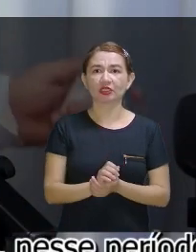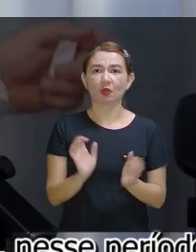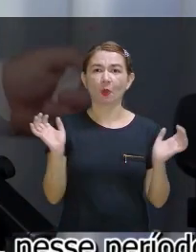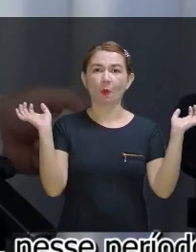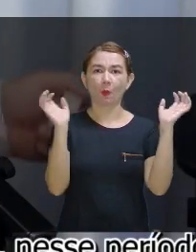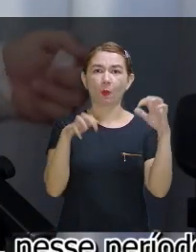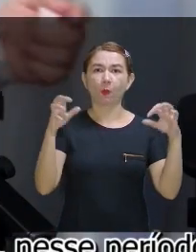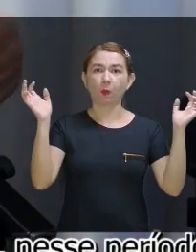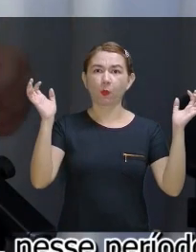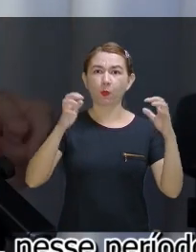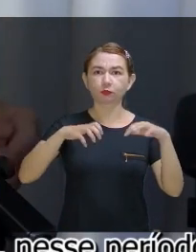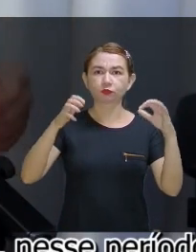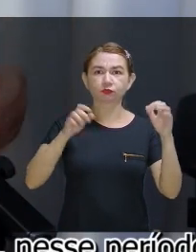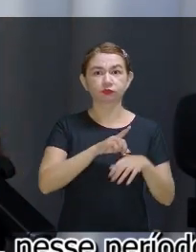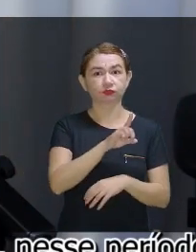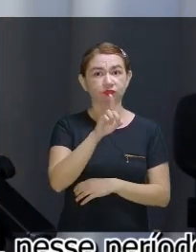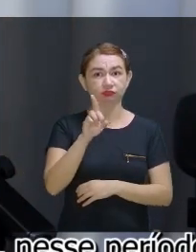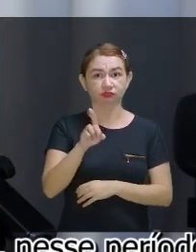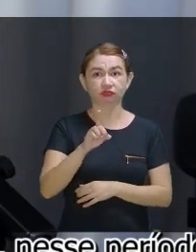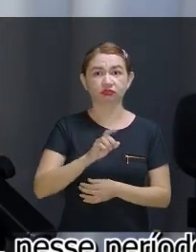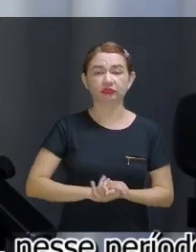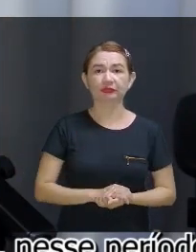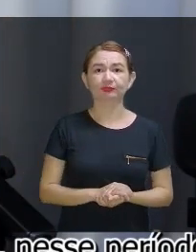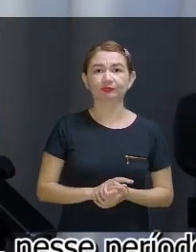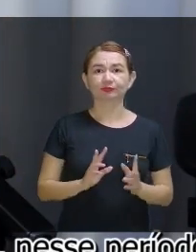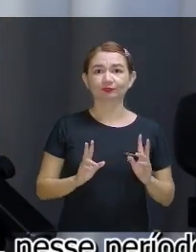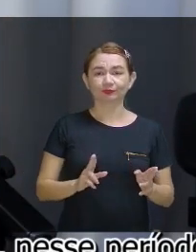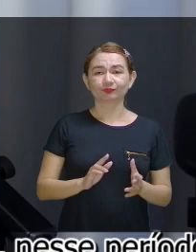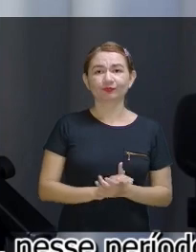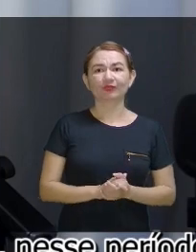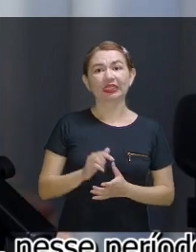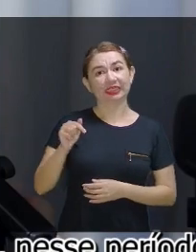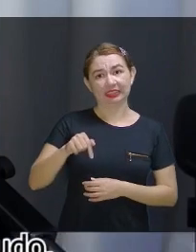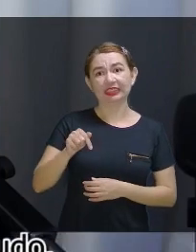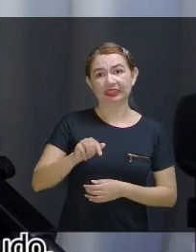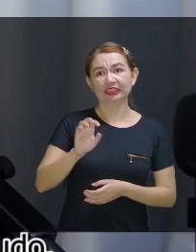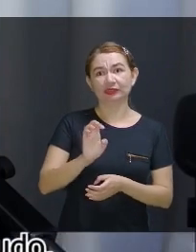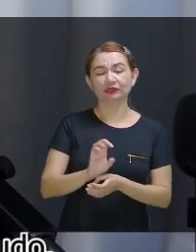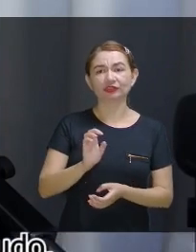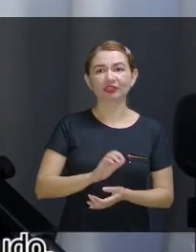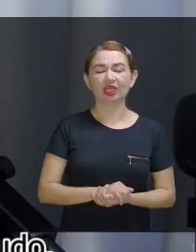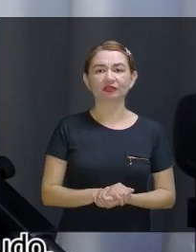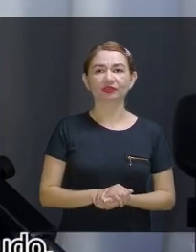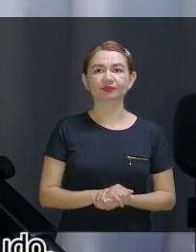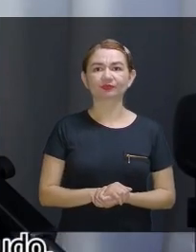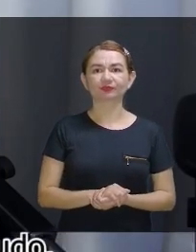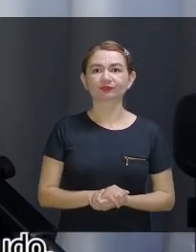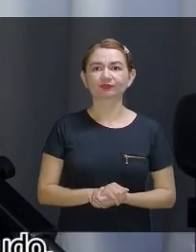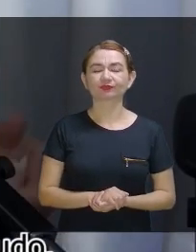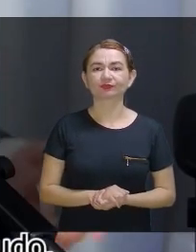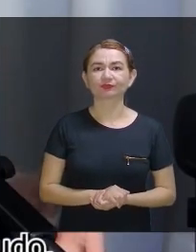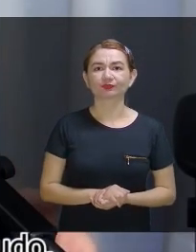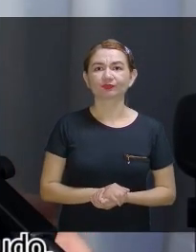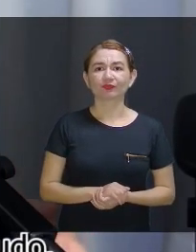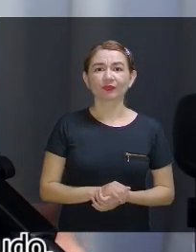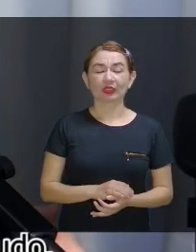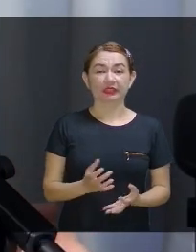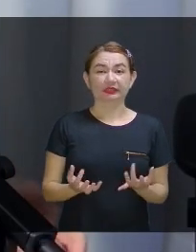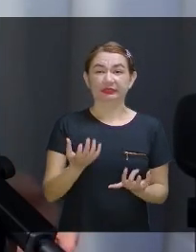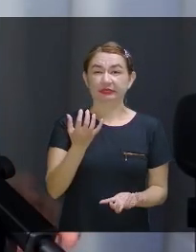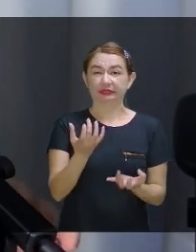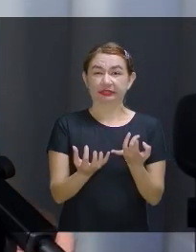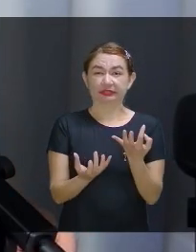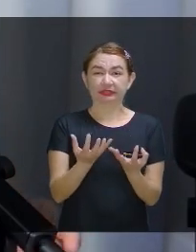era para estar chovendo lá como chove aqui em Minas Gerais, né, nesse período, e não está chovendo, está seco, está queimando